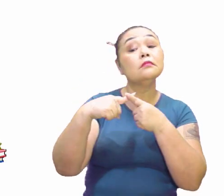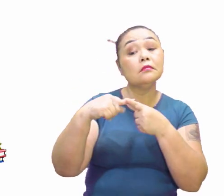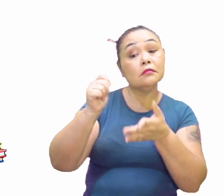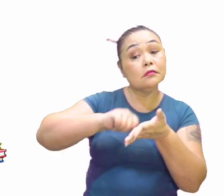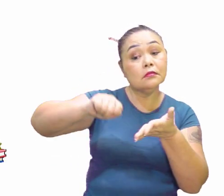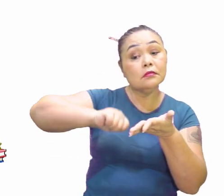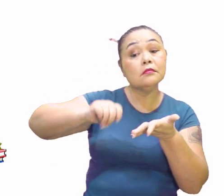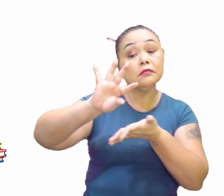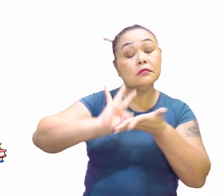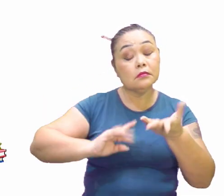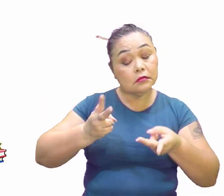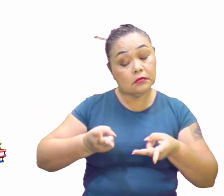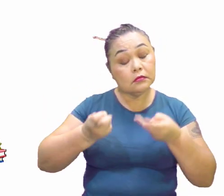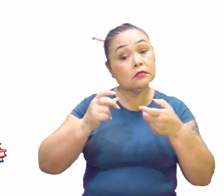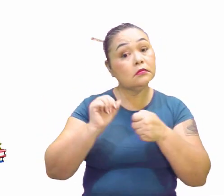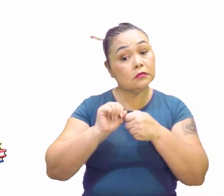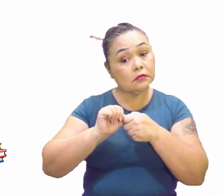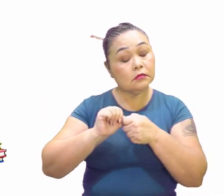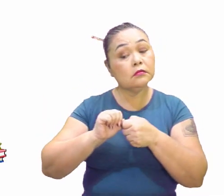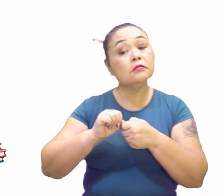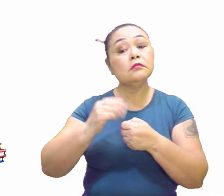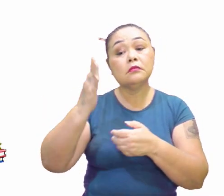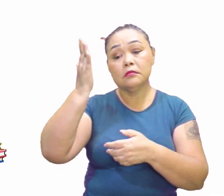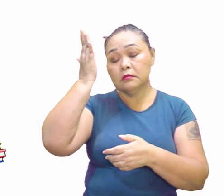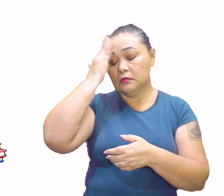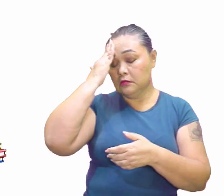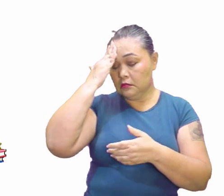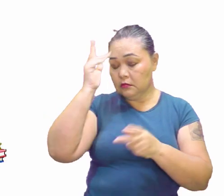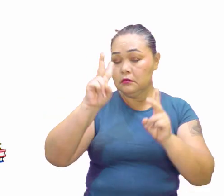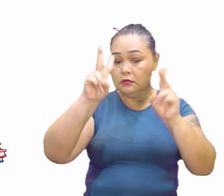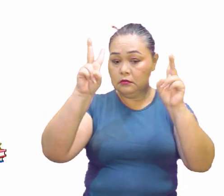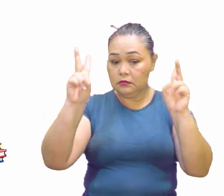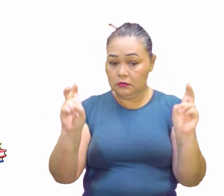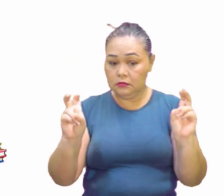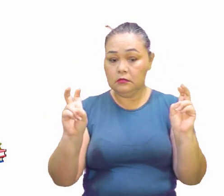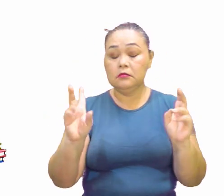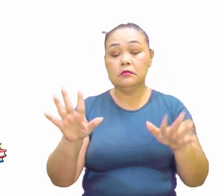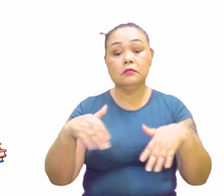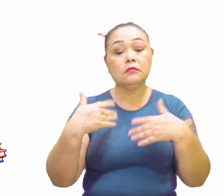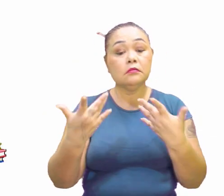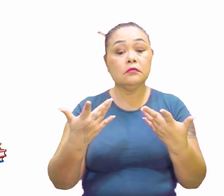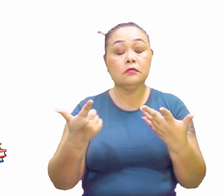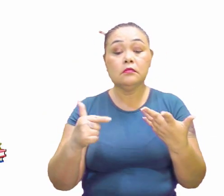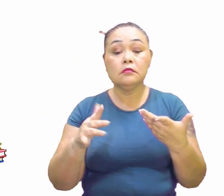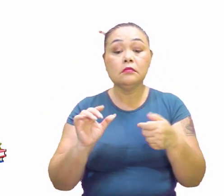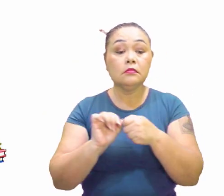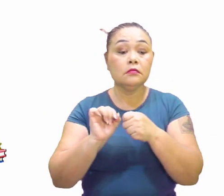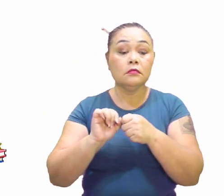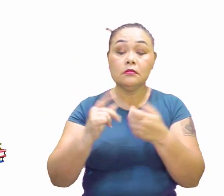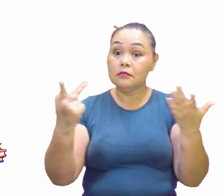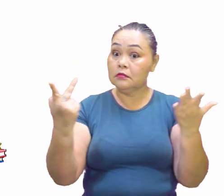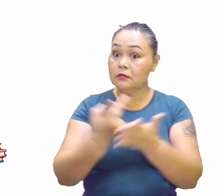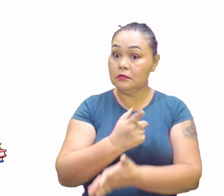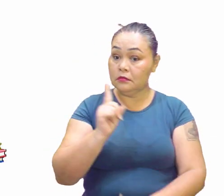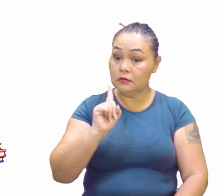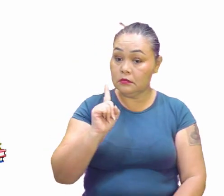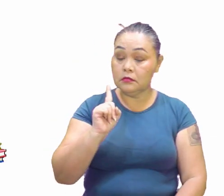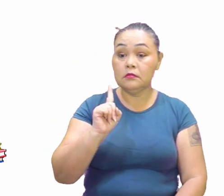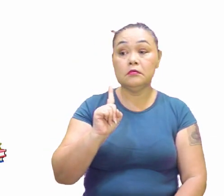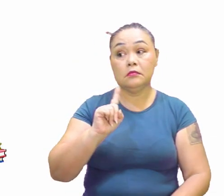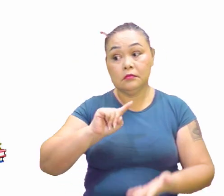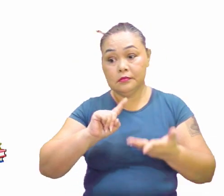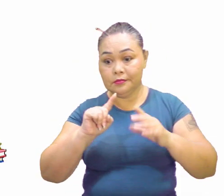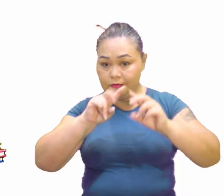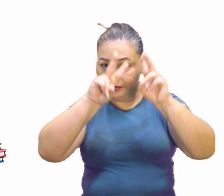texto percebe que você traz um domínio sobre aquela temática. E aí não tem como dar erro, você não foge do